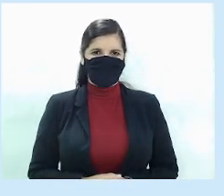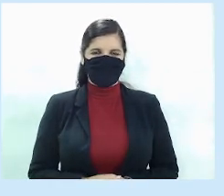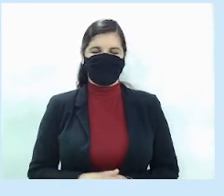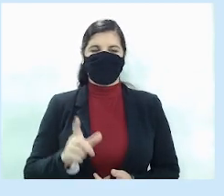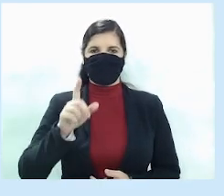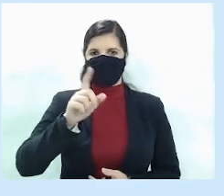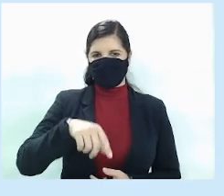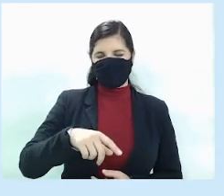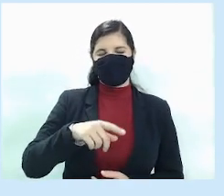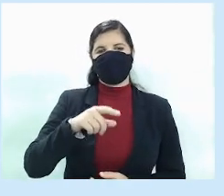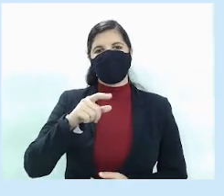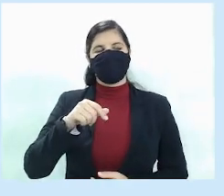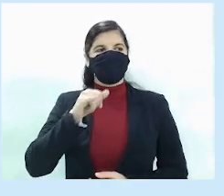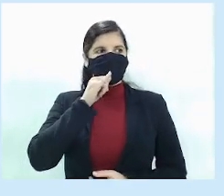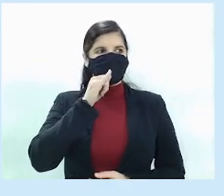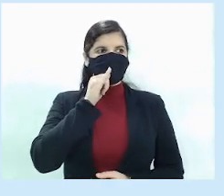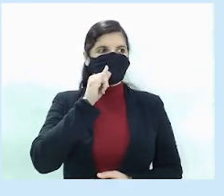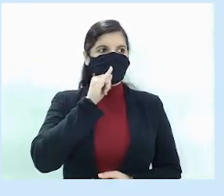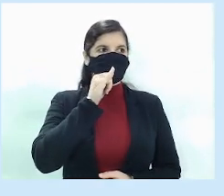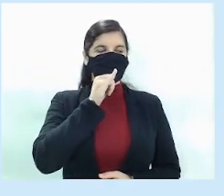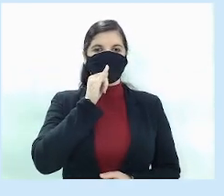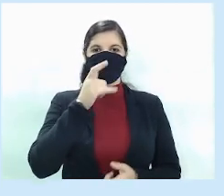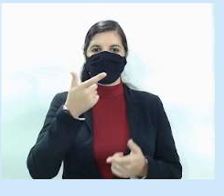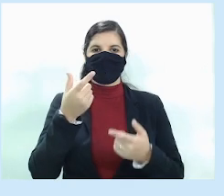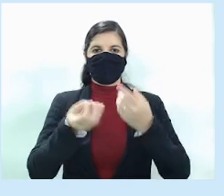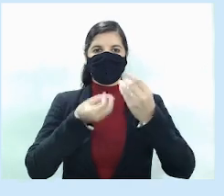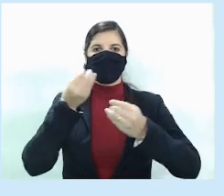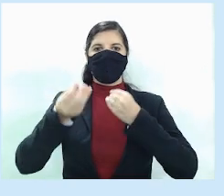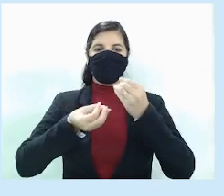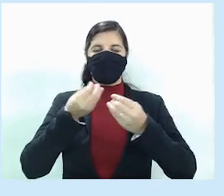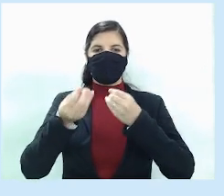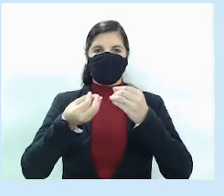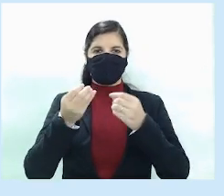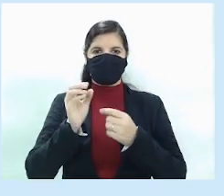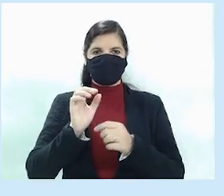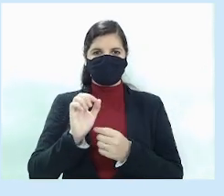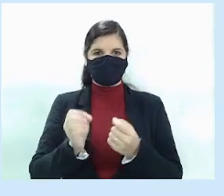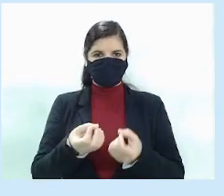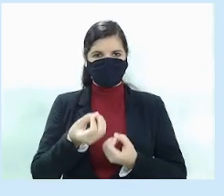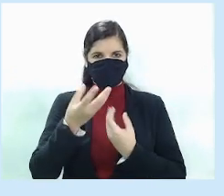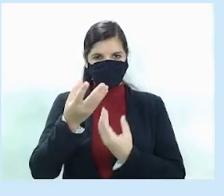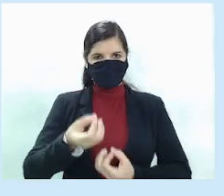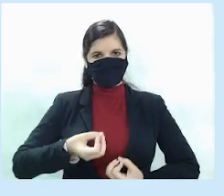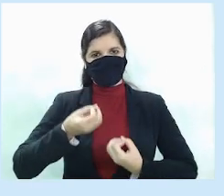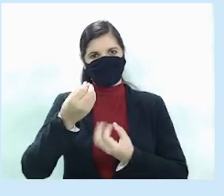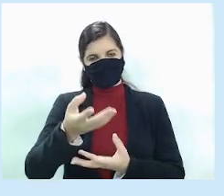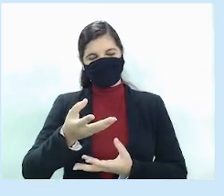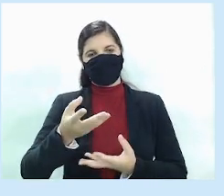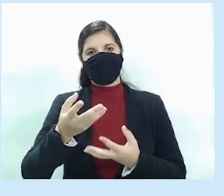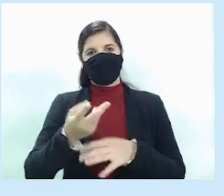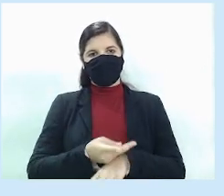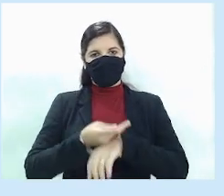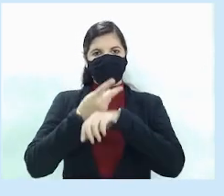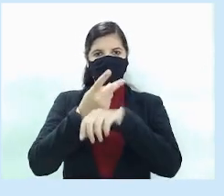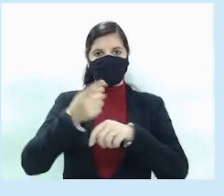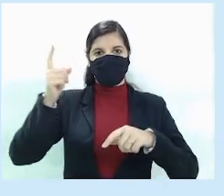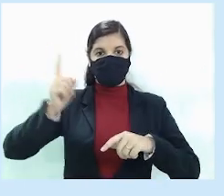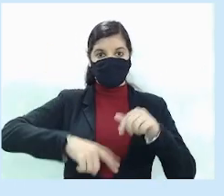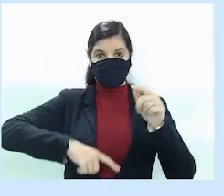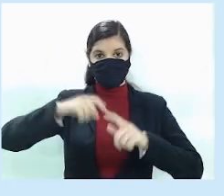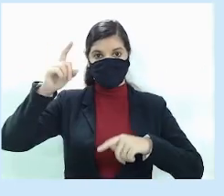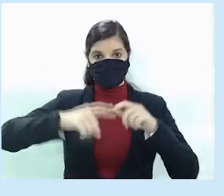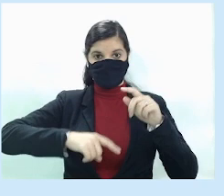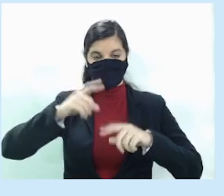duplo sentido, pessoal, está exatamente na maneira como foi expresso aí a questão, né, de procurar um